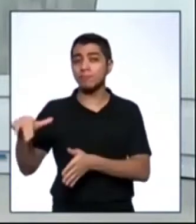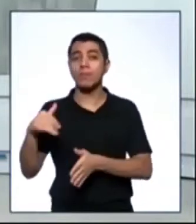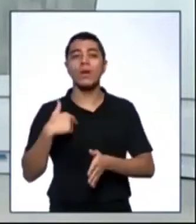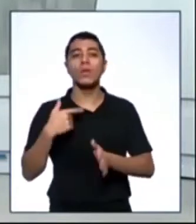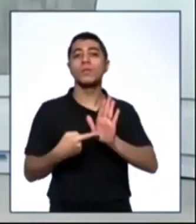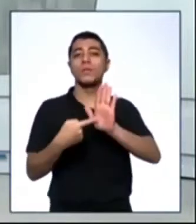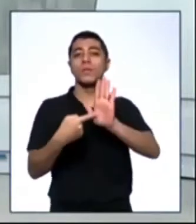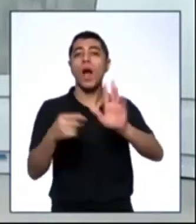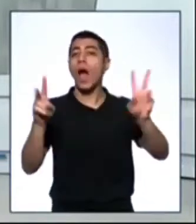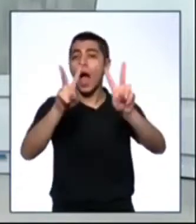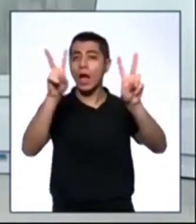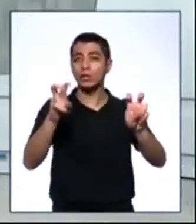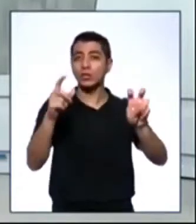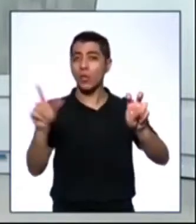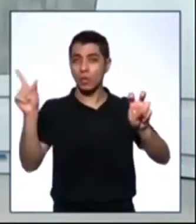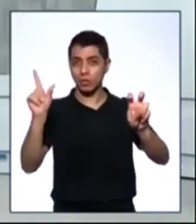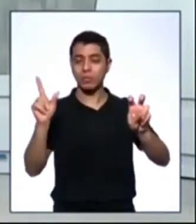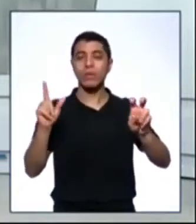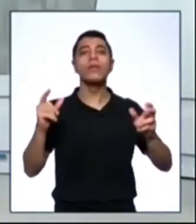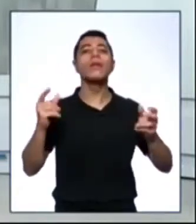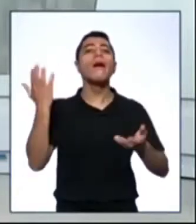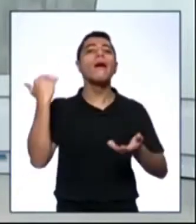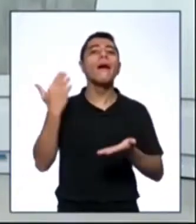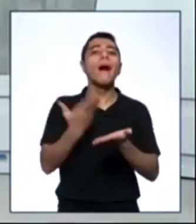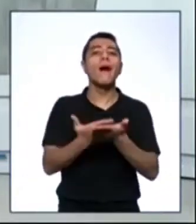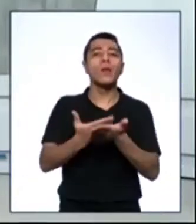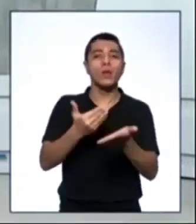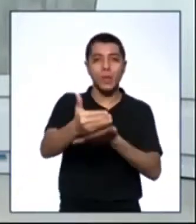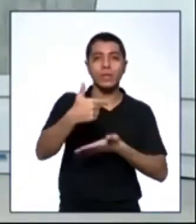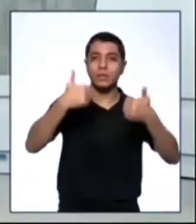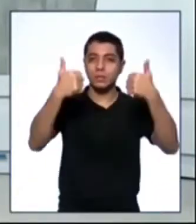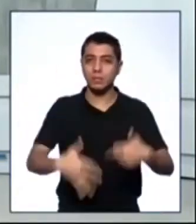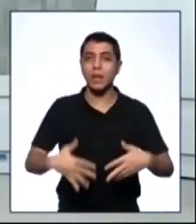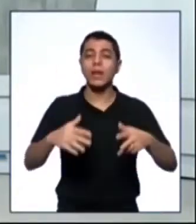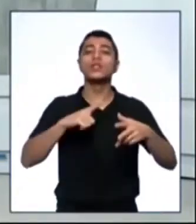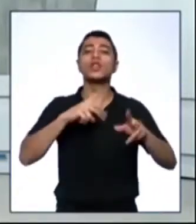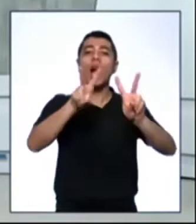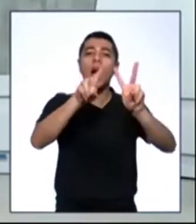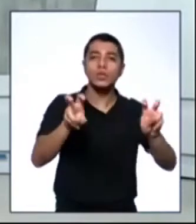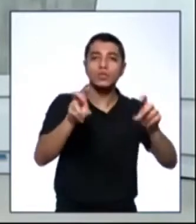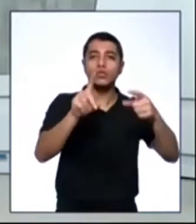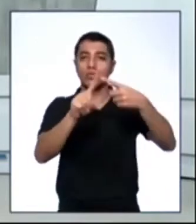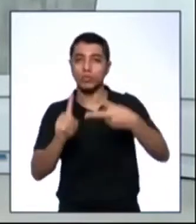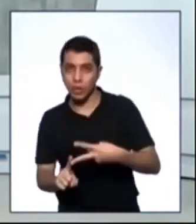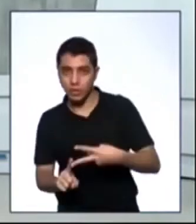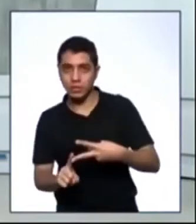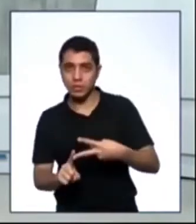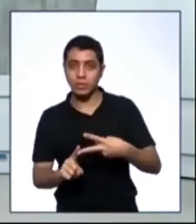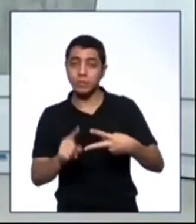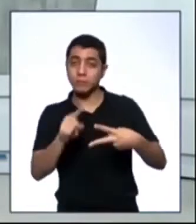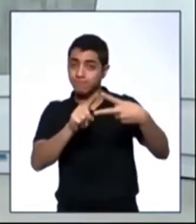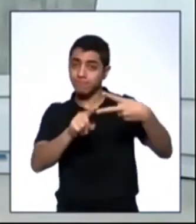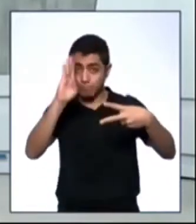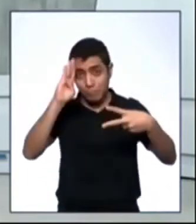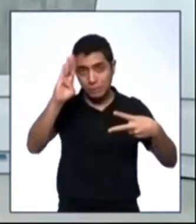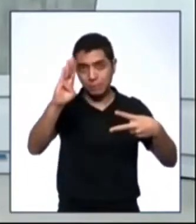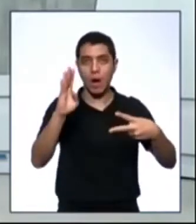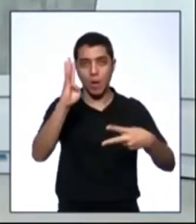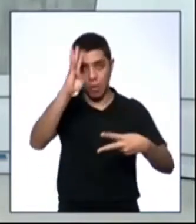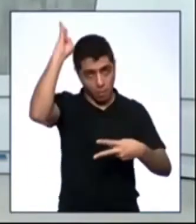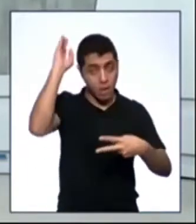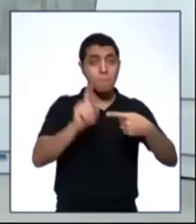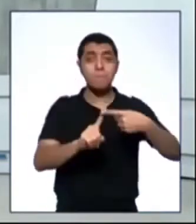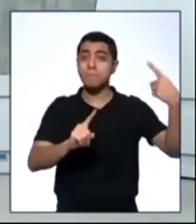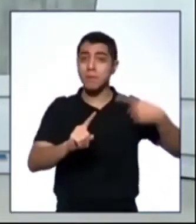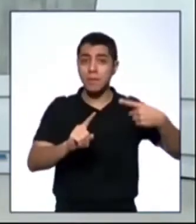a gente troca essa ideia. Eu te falei no começo da aula que eram 2 assuntos os mais significativos de todos de Roma. Te falei do primeiro, o